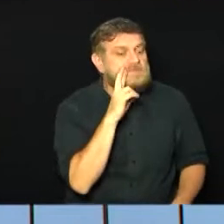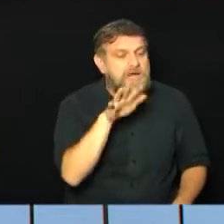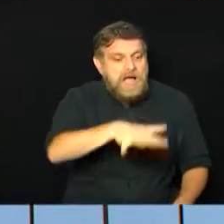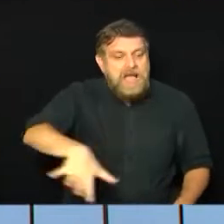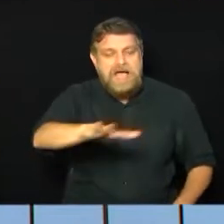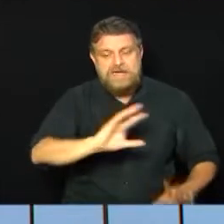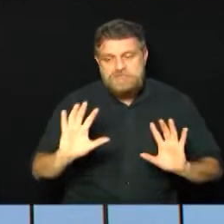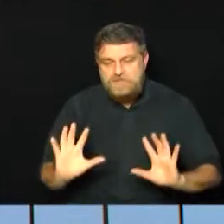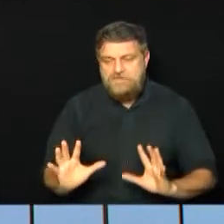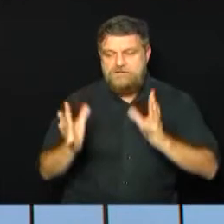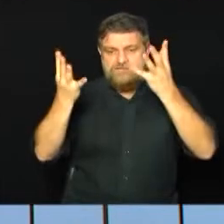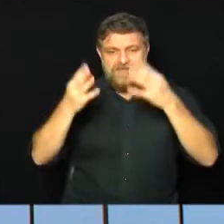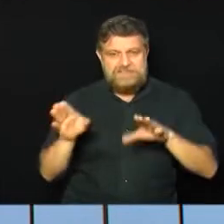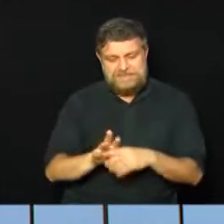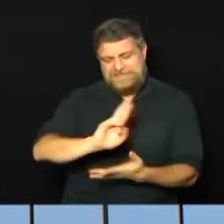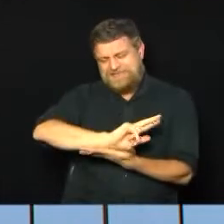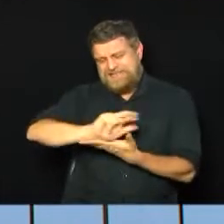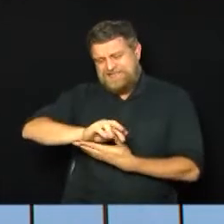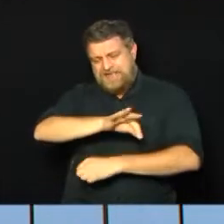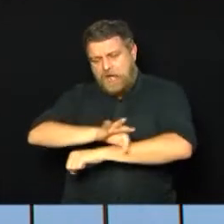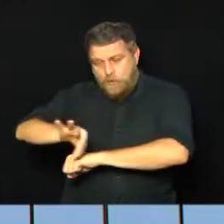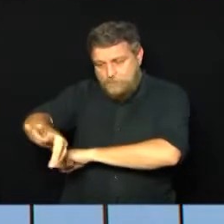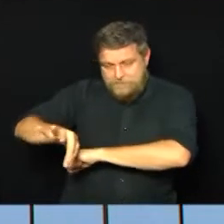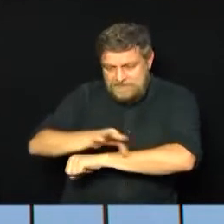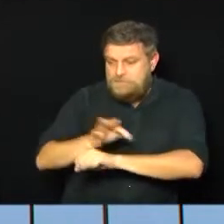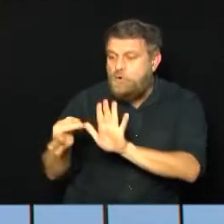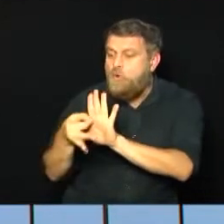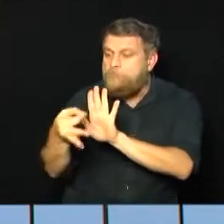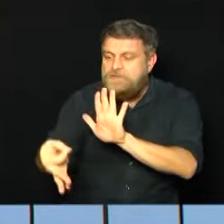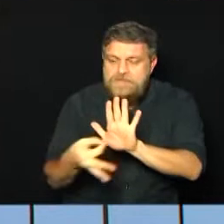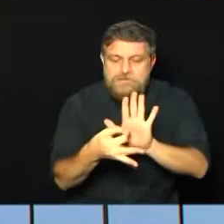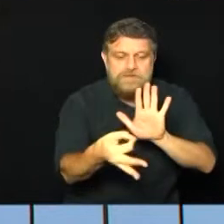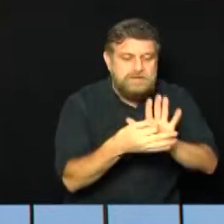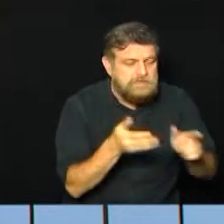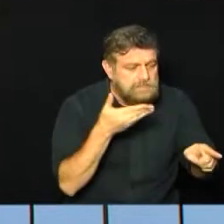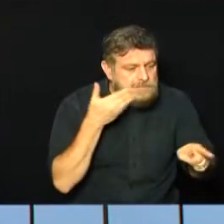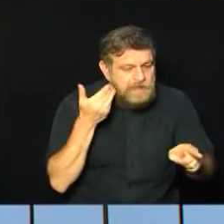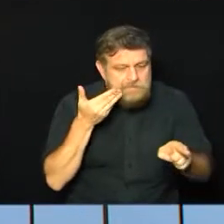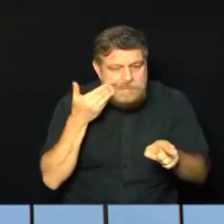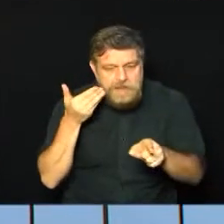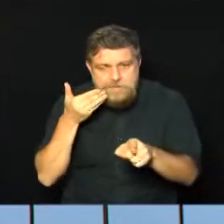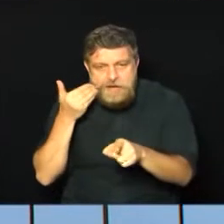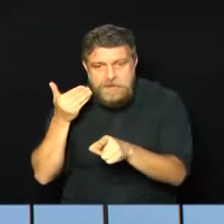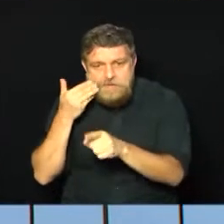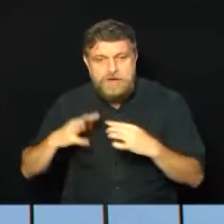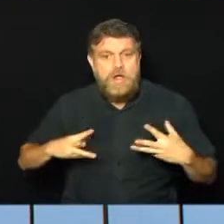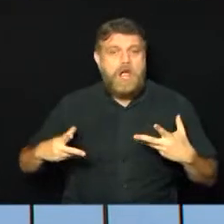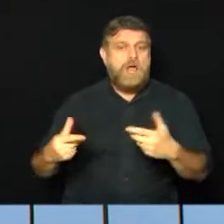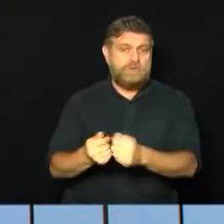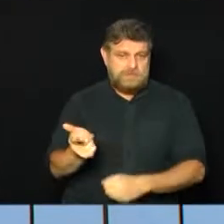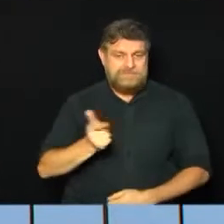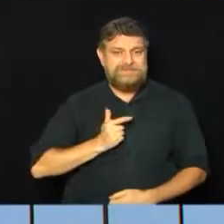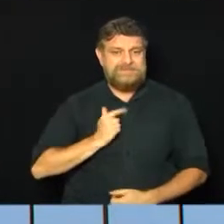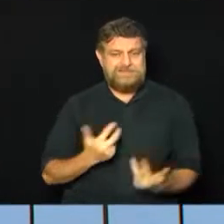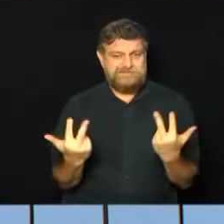eventos, urbanismo, vários setores, para dizer todas as dificuldades que eles têm. E a gente vê que em todos eles existe um